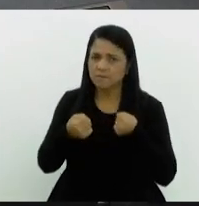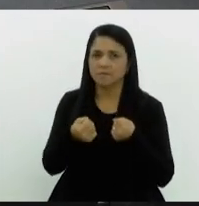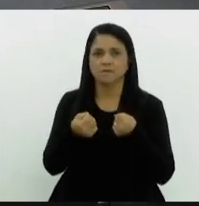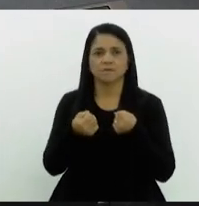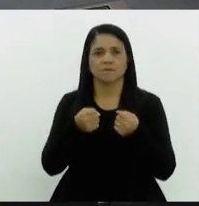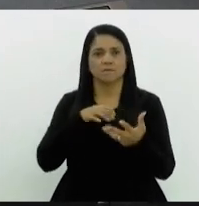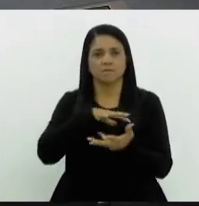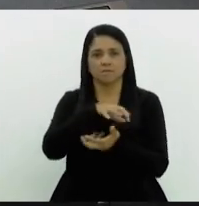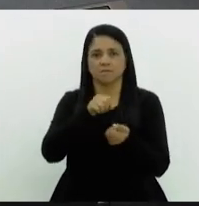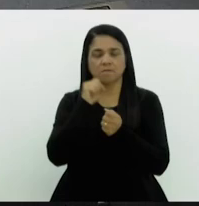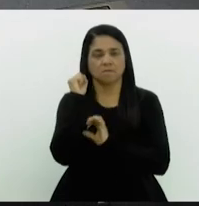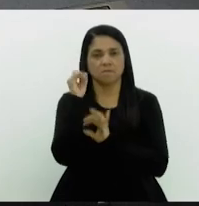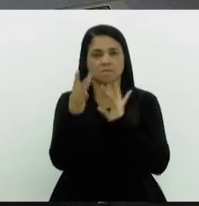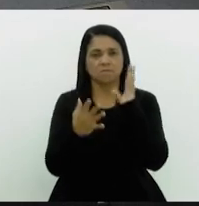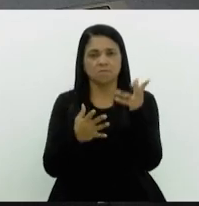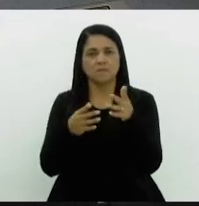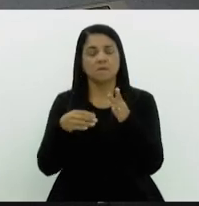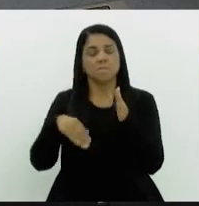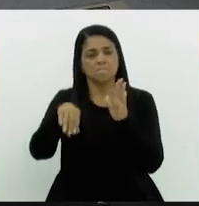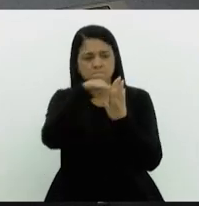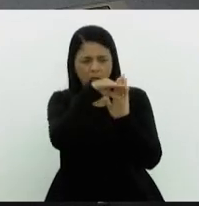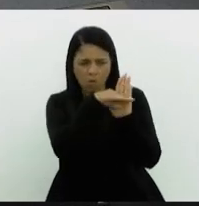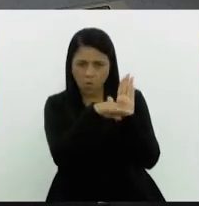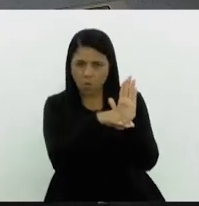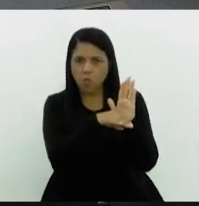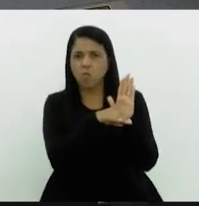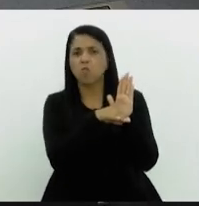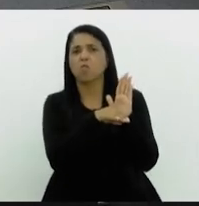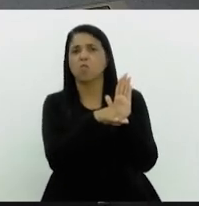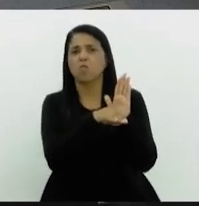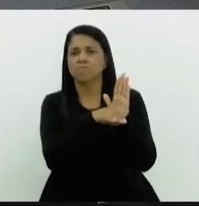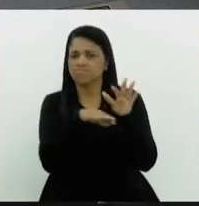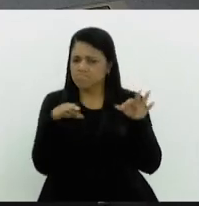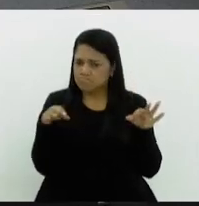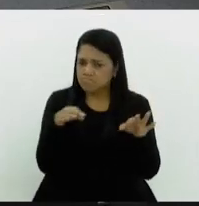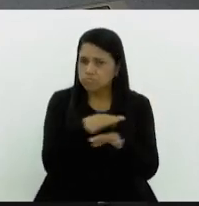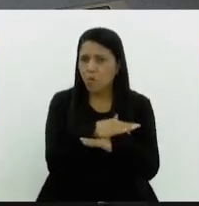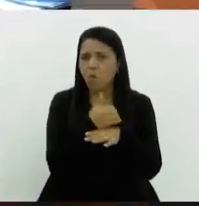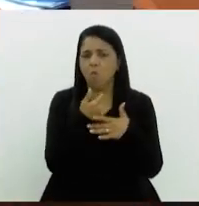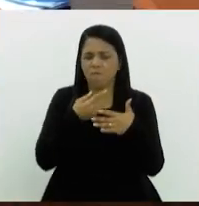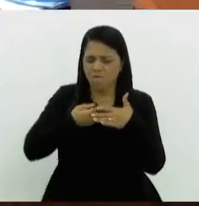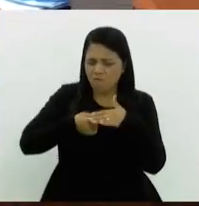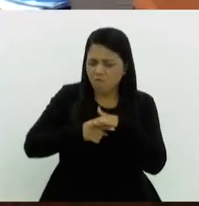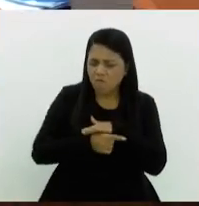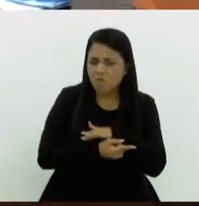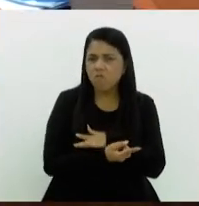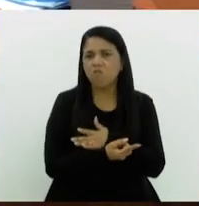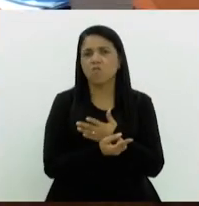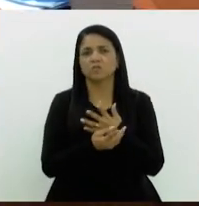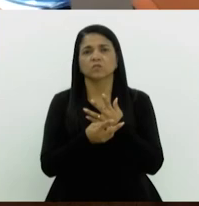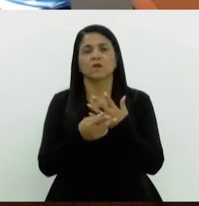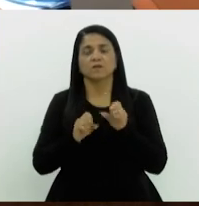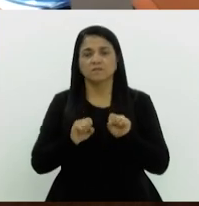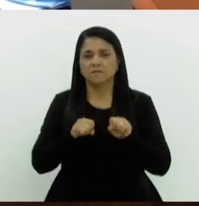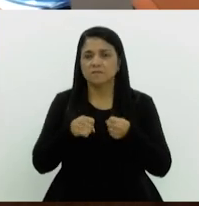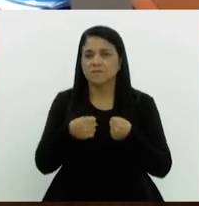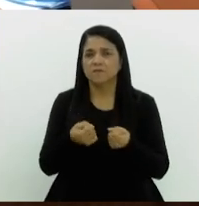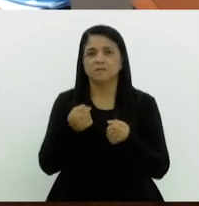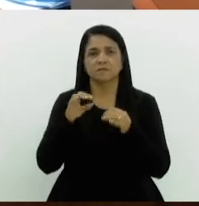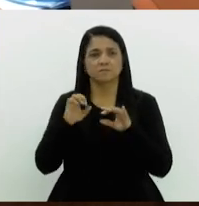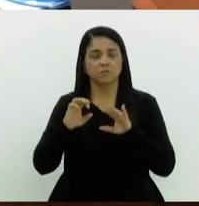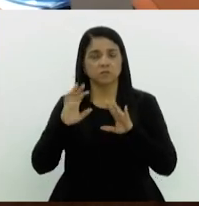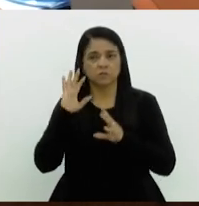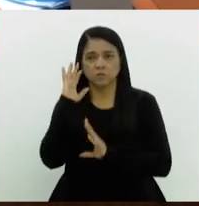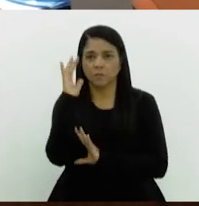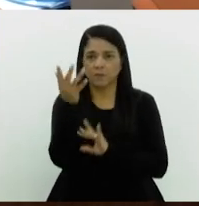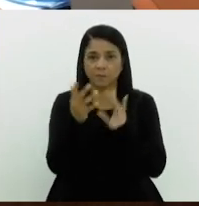tempo todo pautando de forma bastante completa, bastante aprofundada, a defesa do meio ambiente. A gente vive